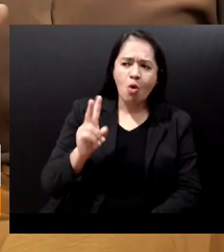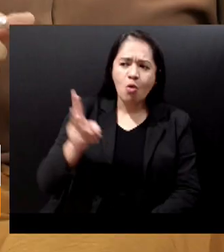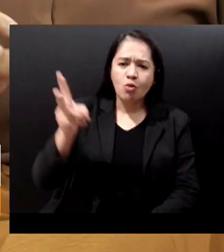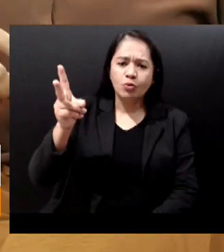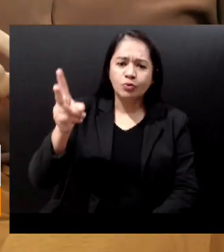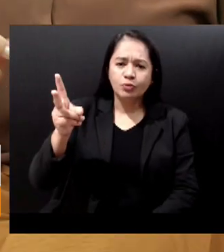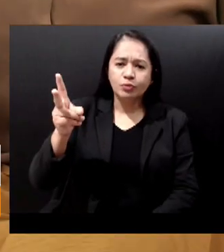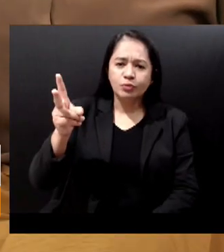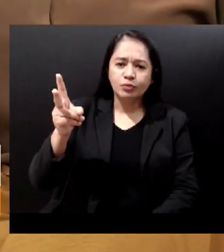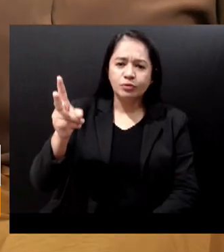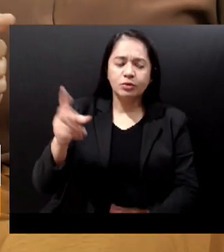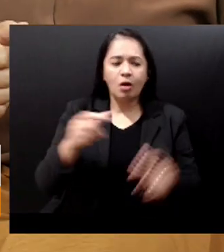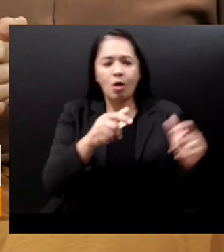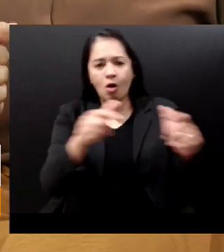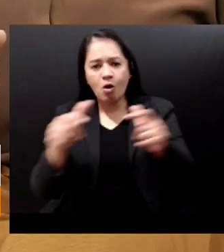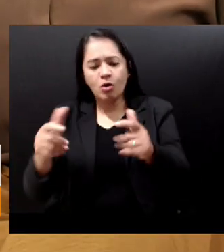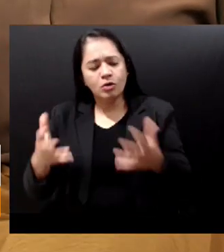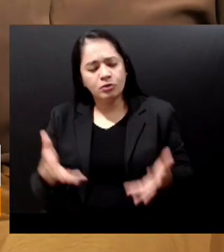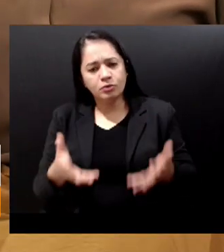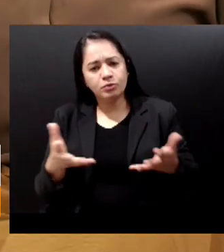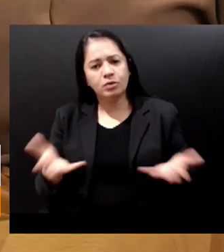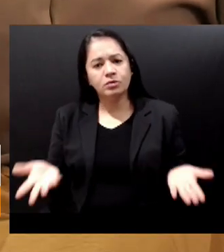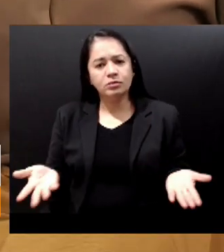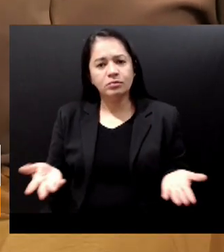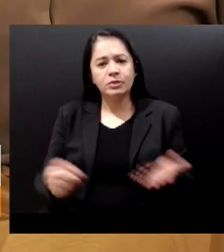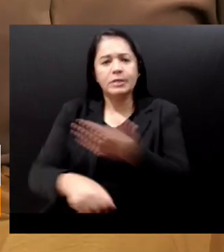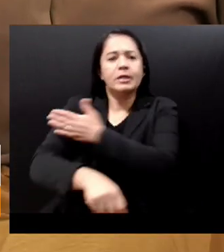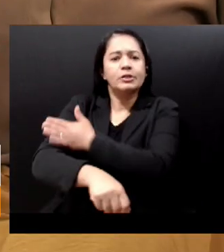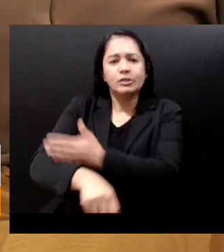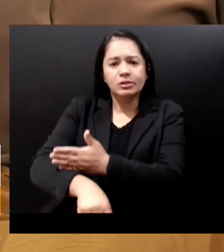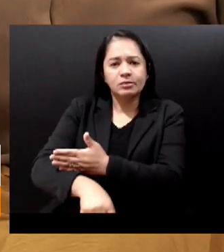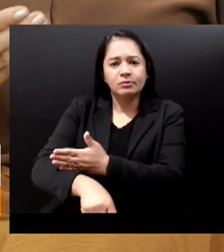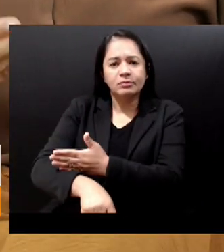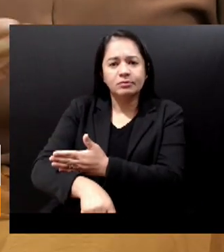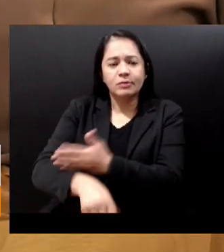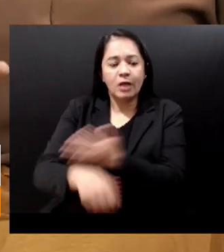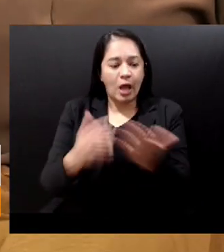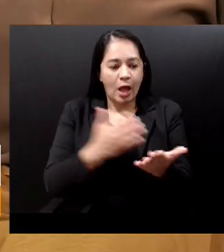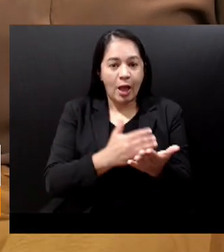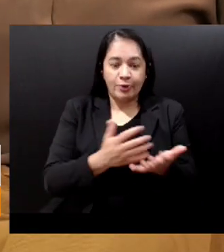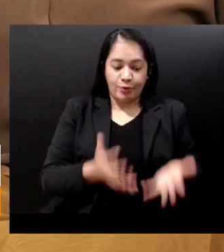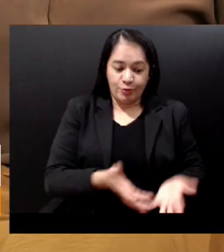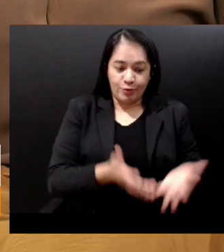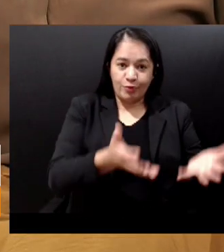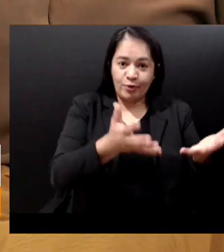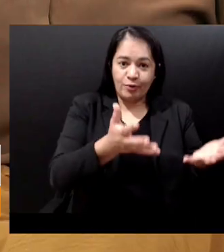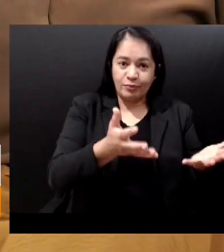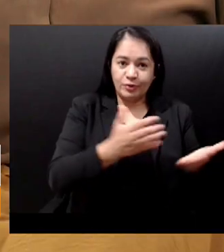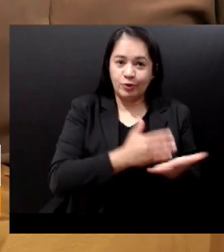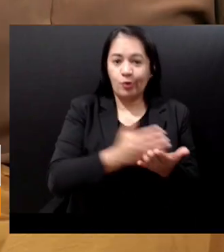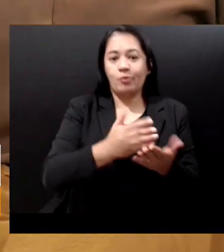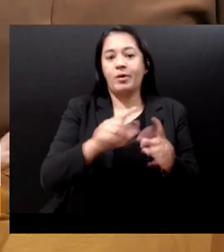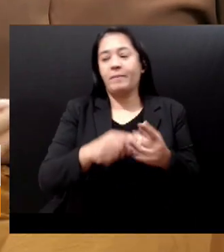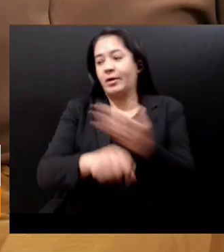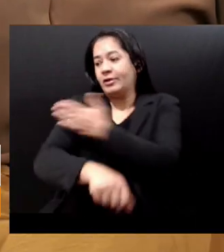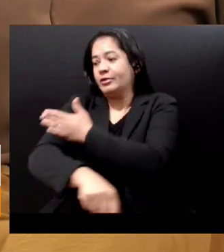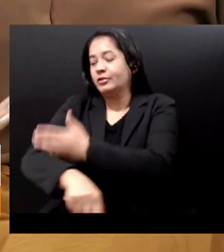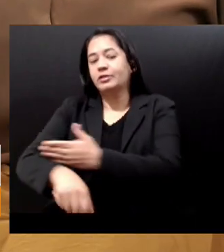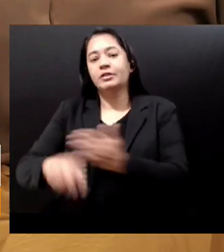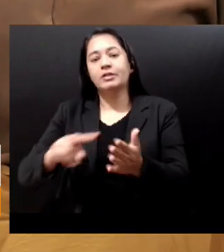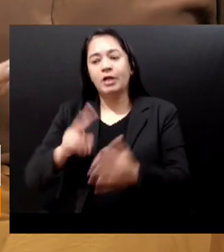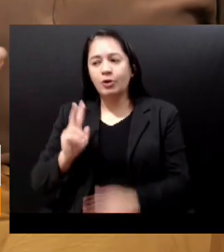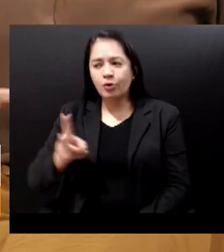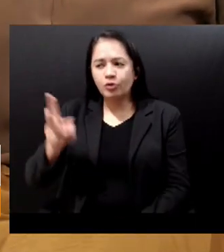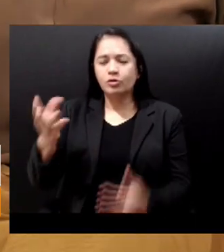está a motivação e a disciplina? A motivação é no começo, e a disciplina na continuidade que você dá, no